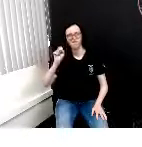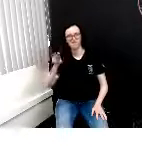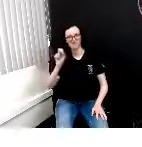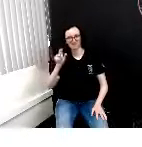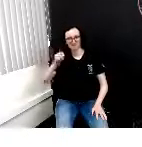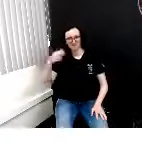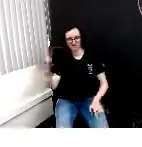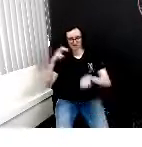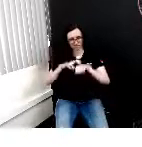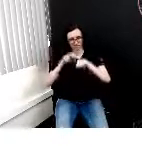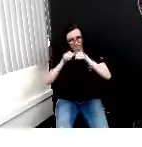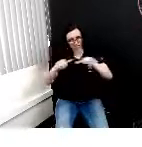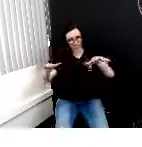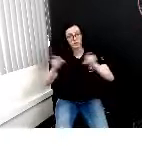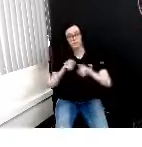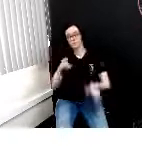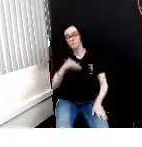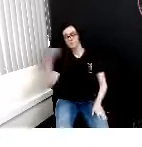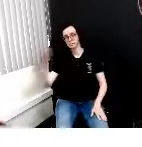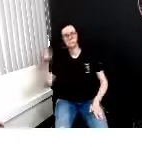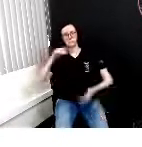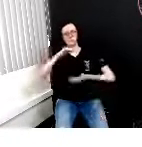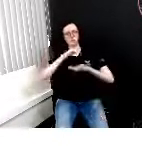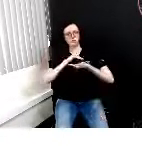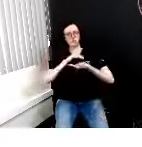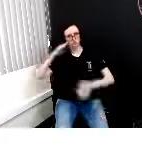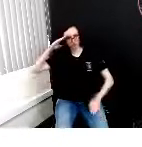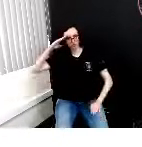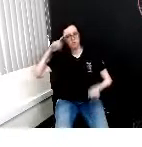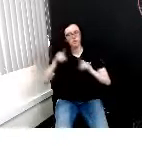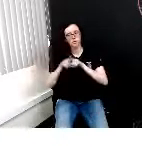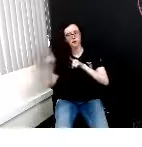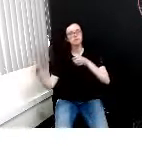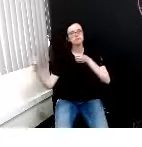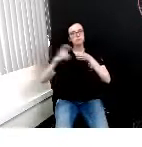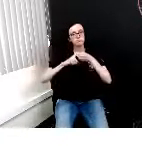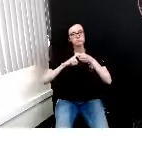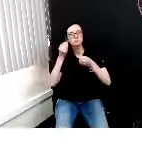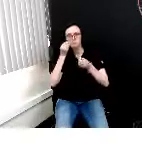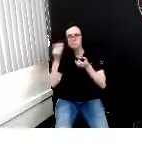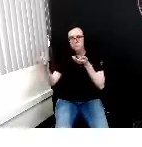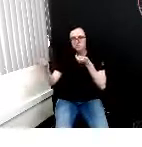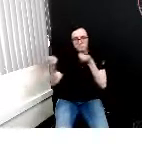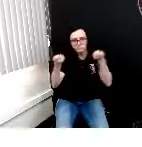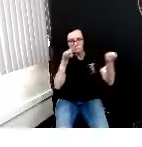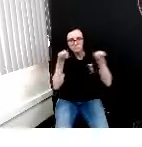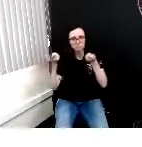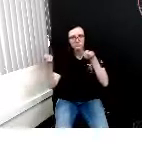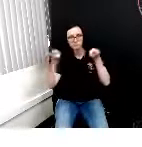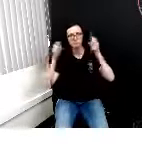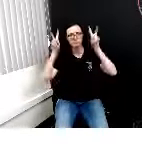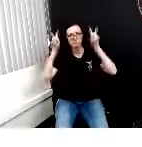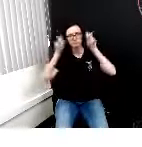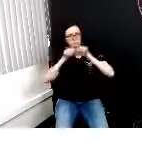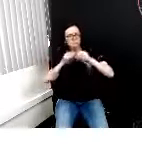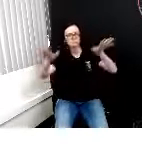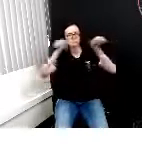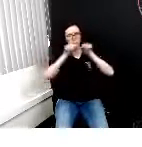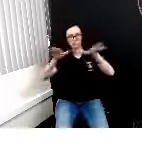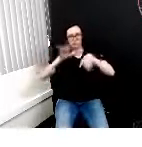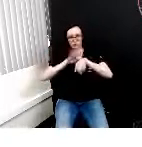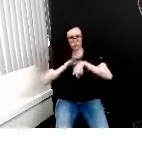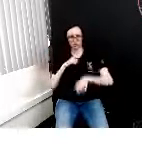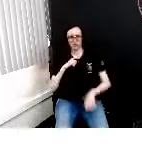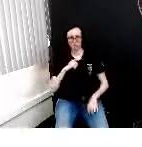Willer, que é da Defesa Civil, que é parceira nessa ação intersetorial, né, em relação às endemias